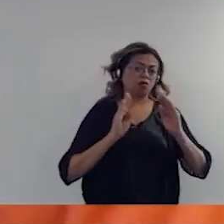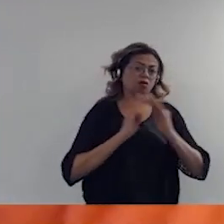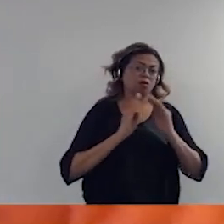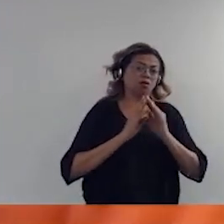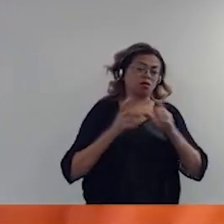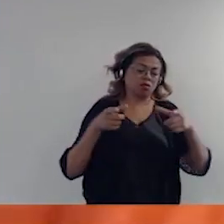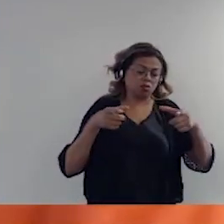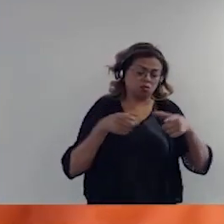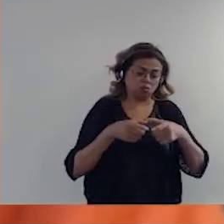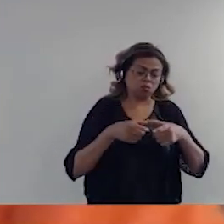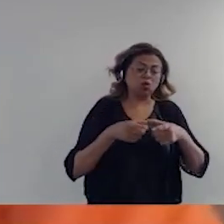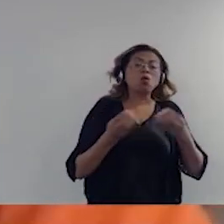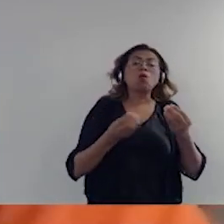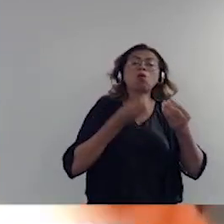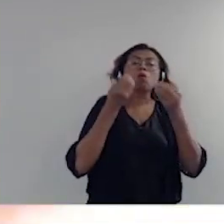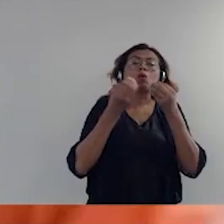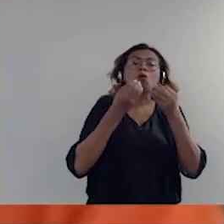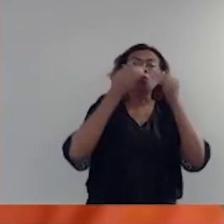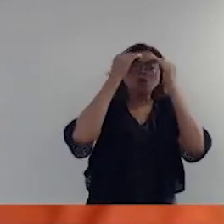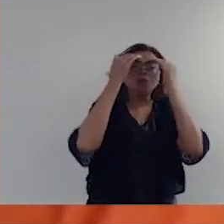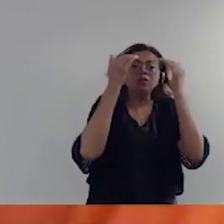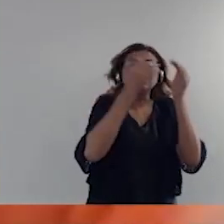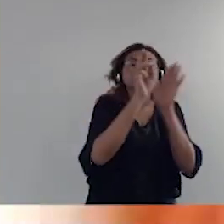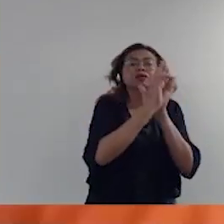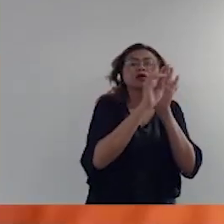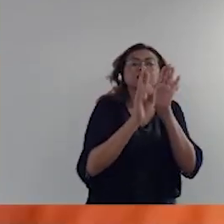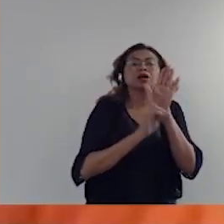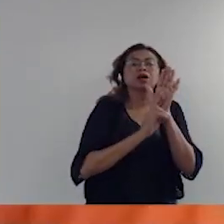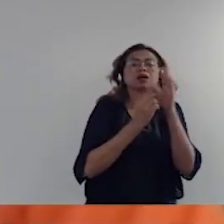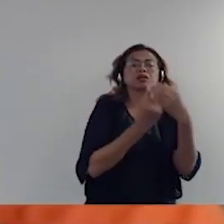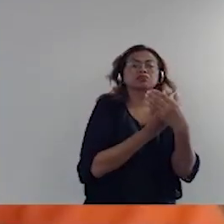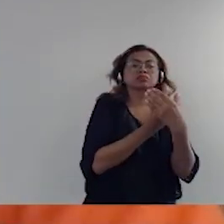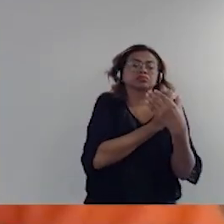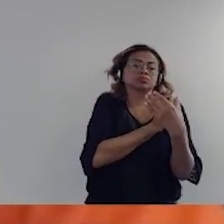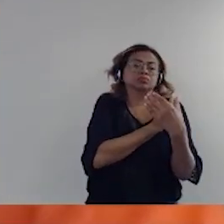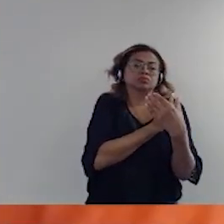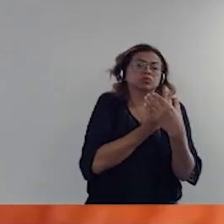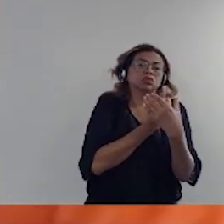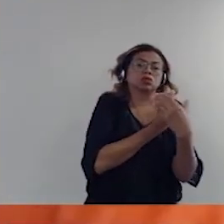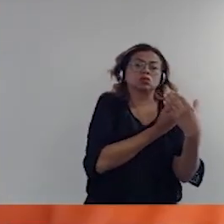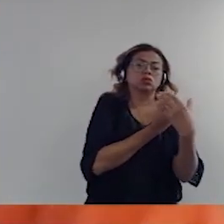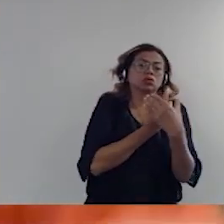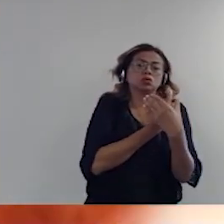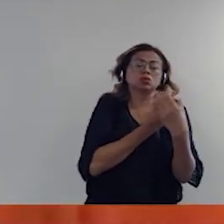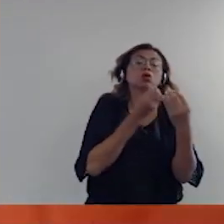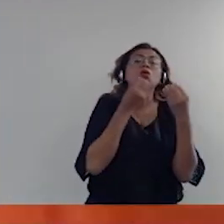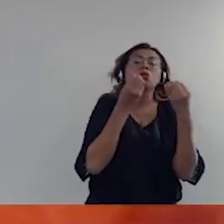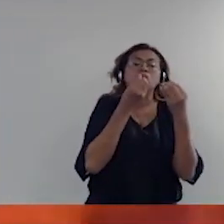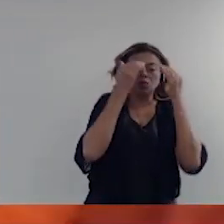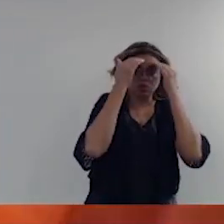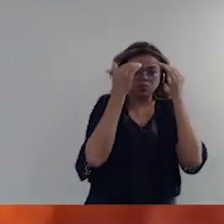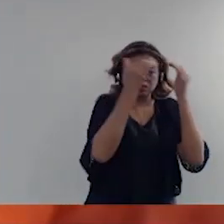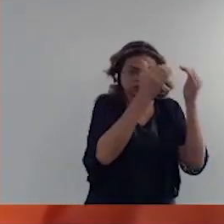regras de quarentena? Né? Então, essa é outra questão. Como